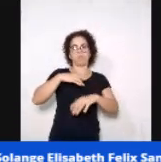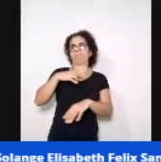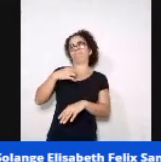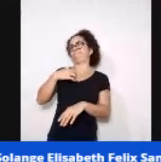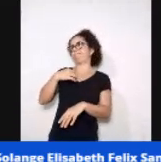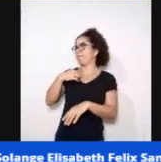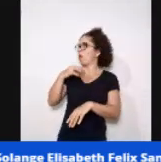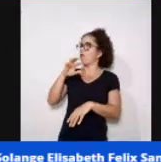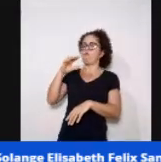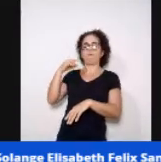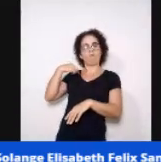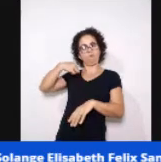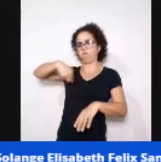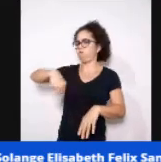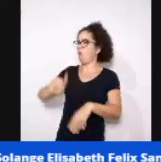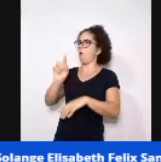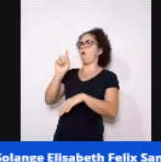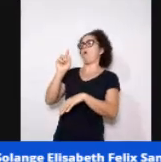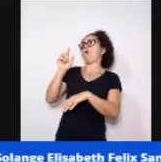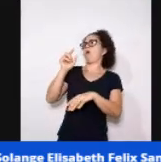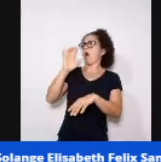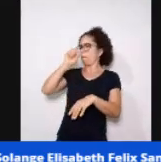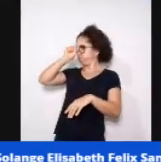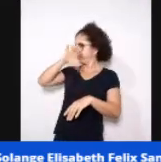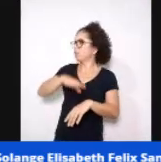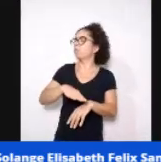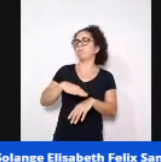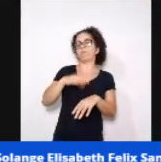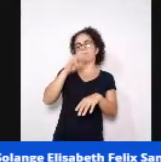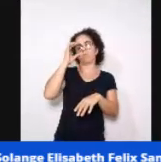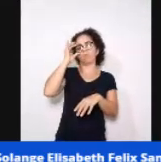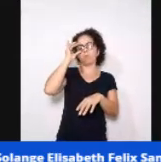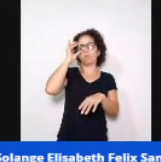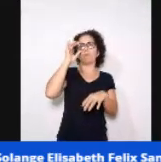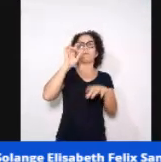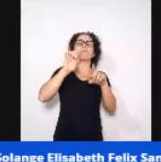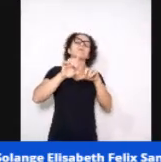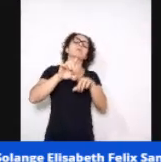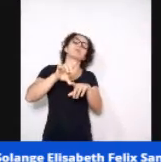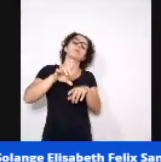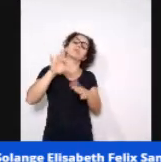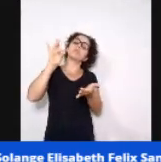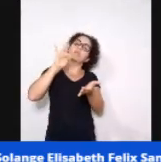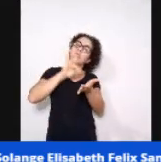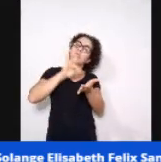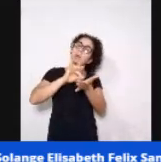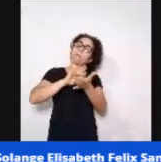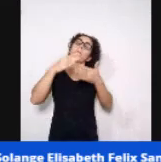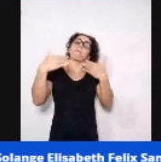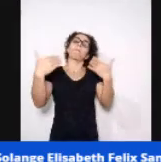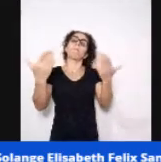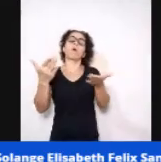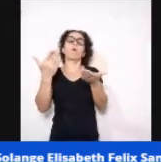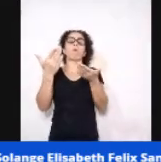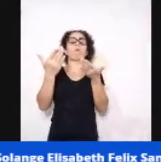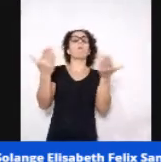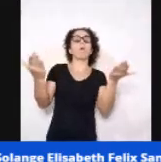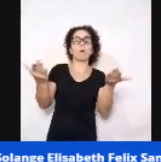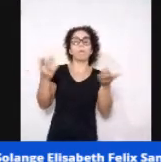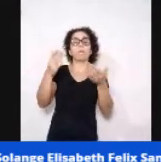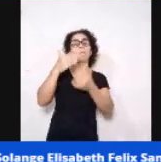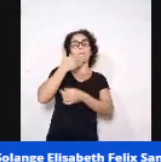ninguém brigando comigo. Certo. Mas é a melhor forma de conduzir e de fazer um fechamento desse diálogo? Será que você não